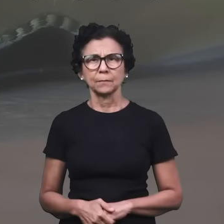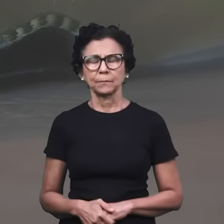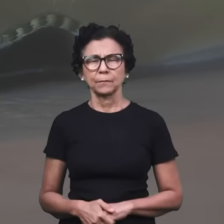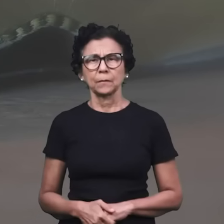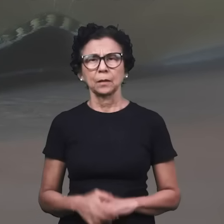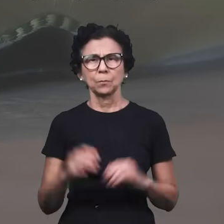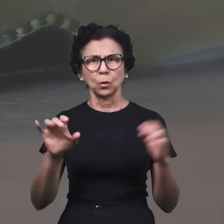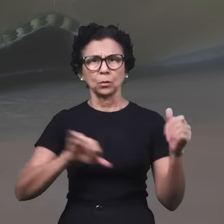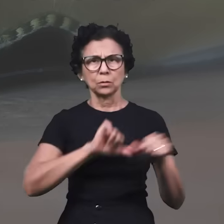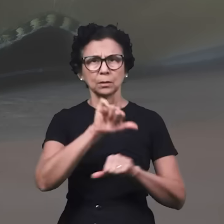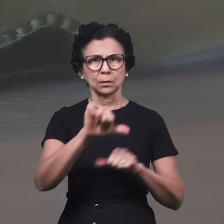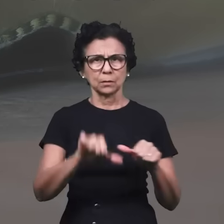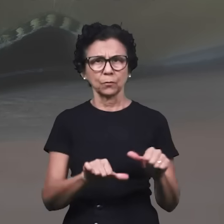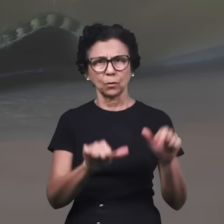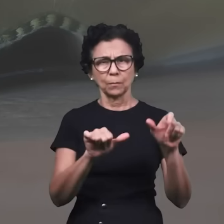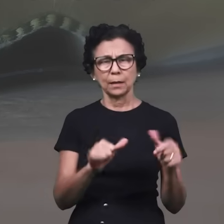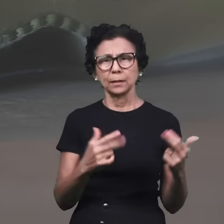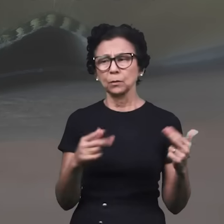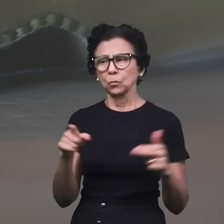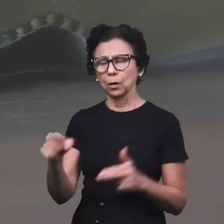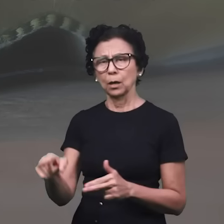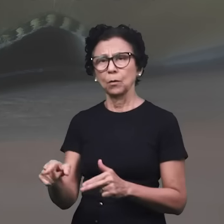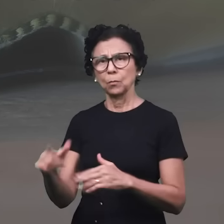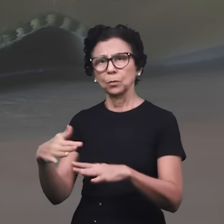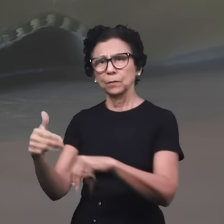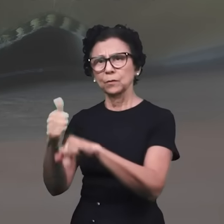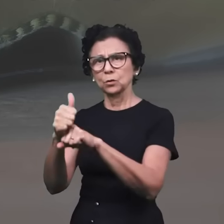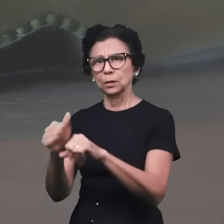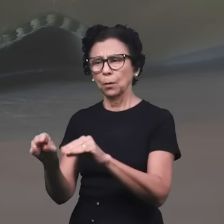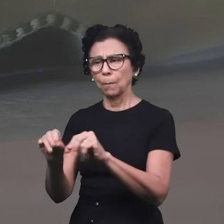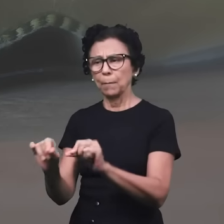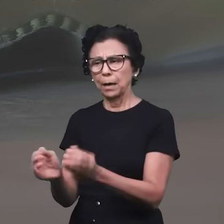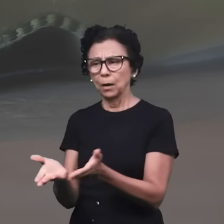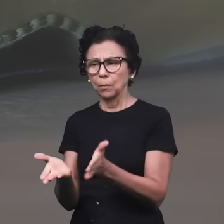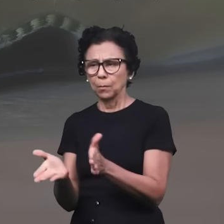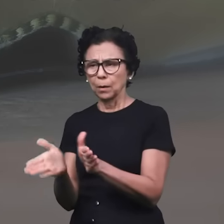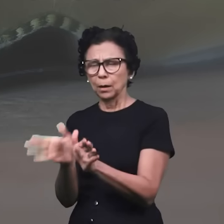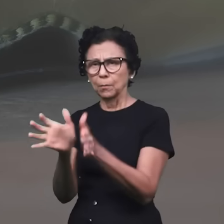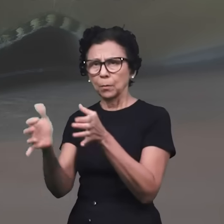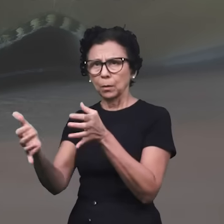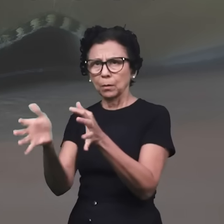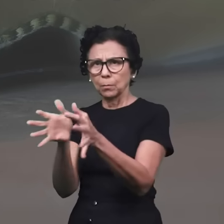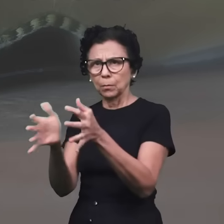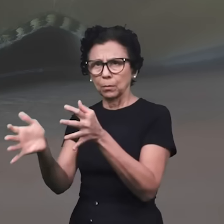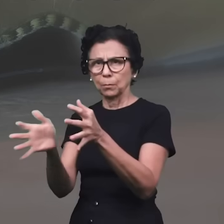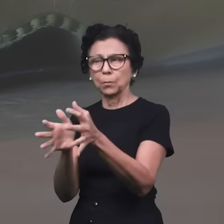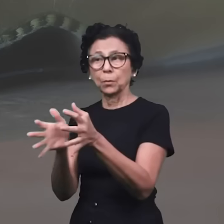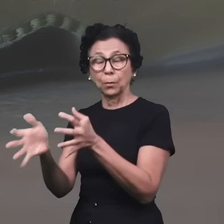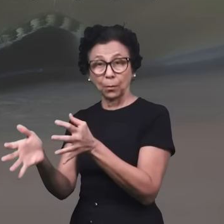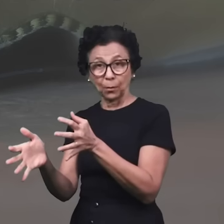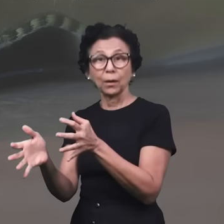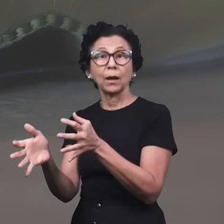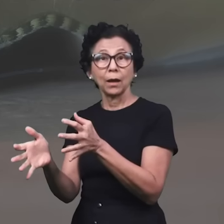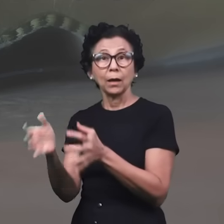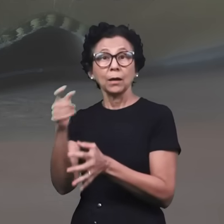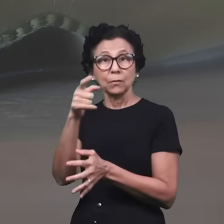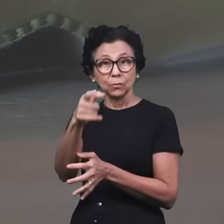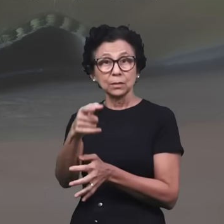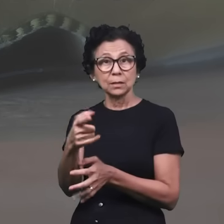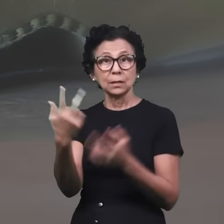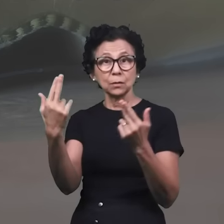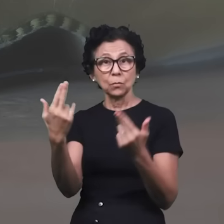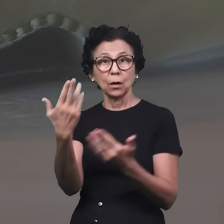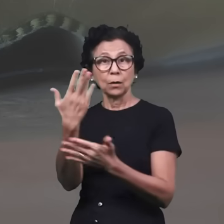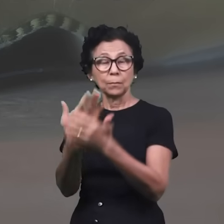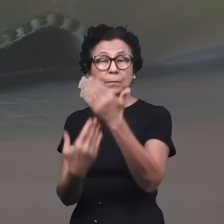ó casa de Israel, diz o Senhor. Eis que, como barro na mão do oleiro, assim vós sois na minha